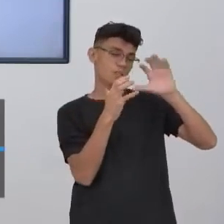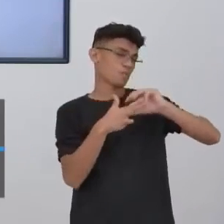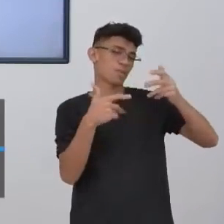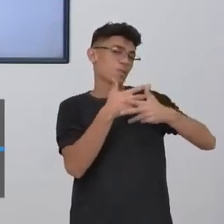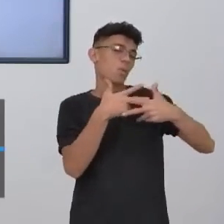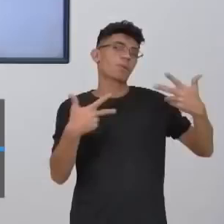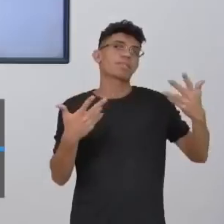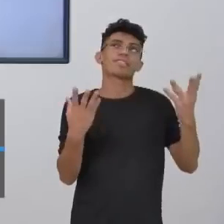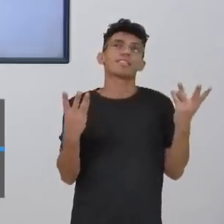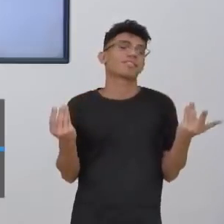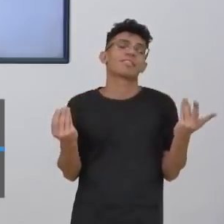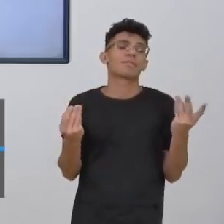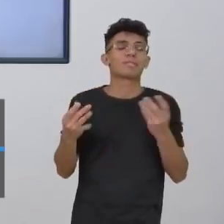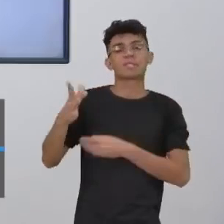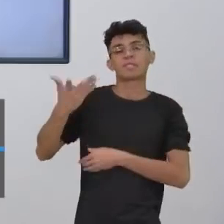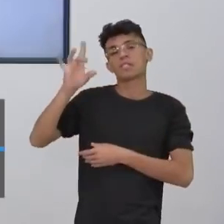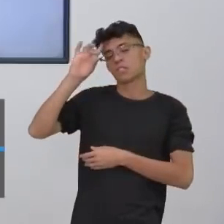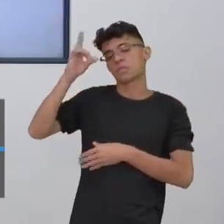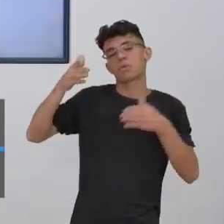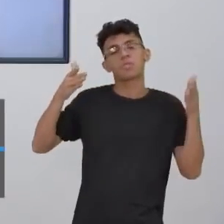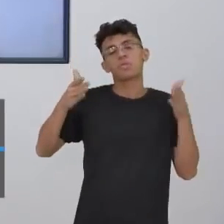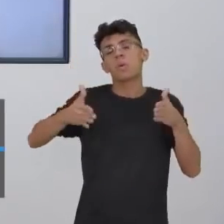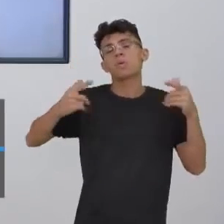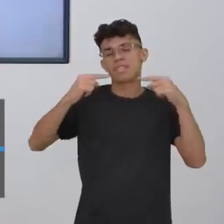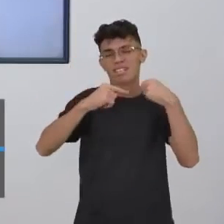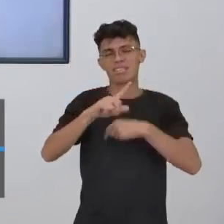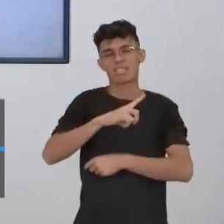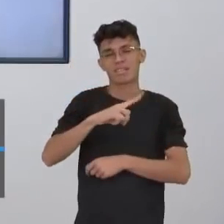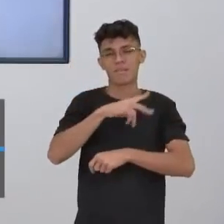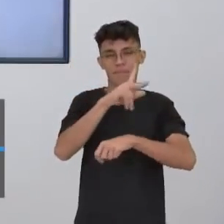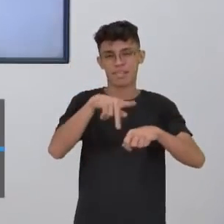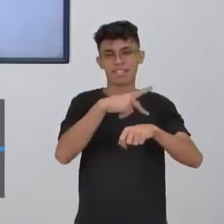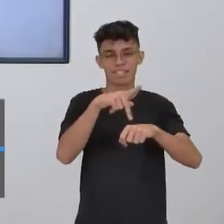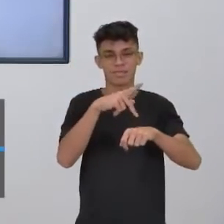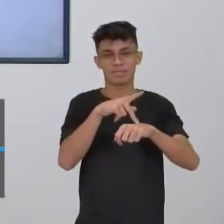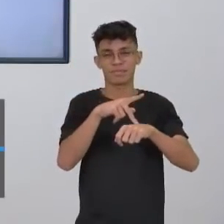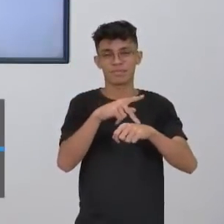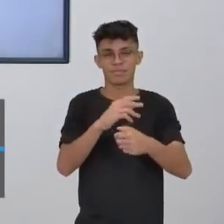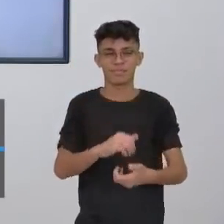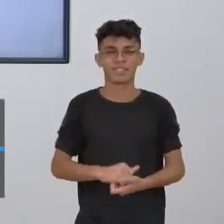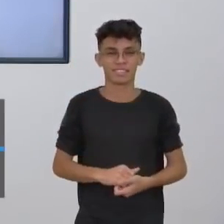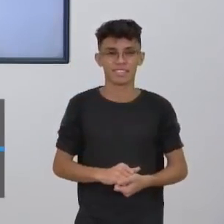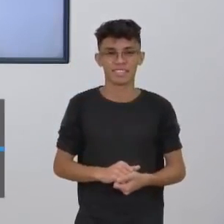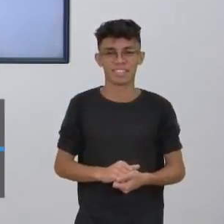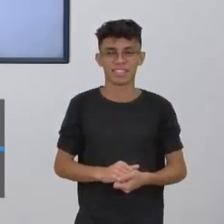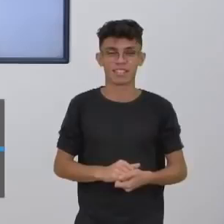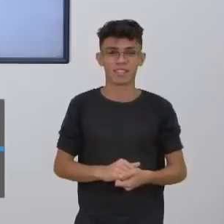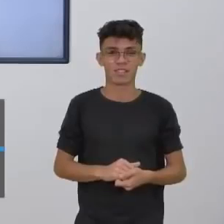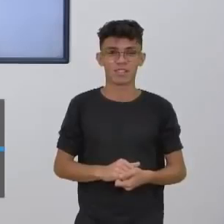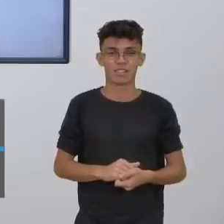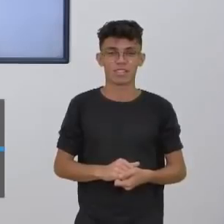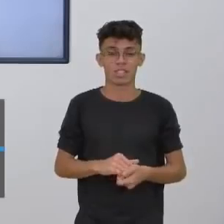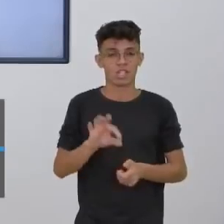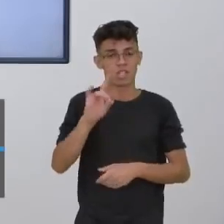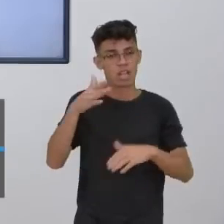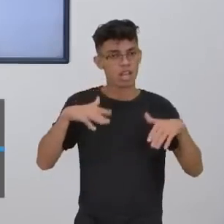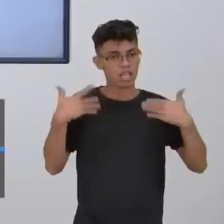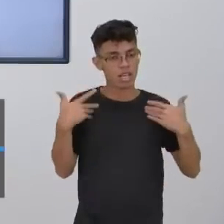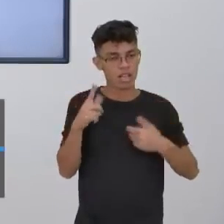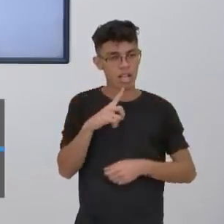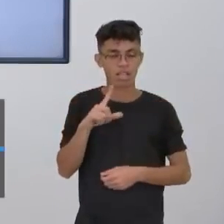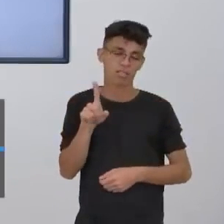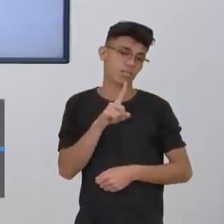que se refletem nos dias atuais aqui no nosso país também. Mas nem tudo é só alegria,